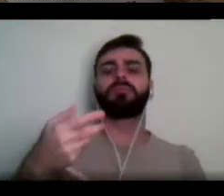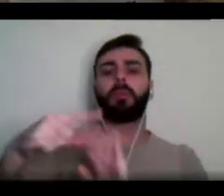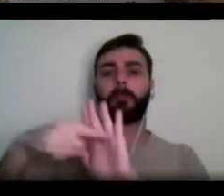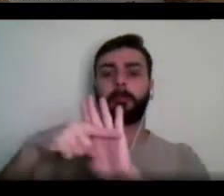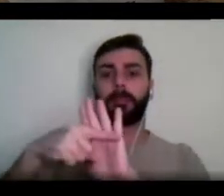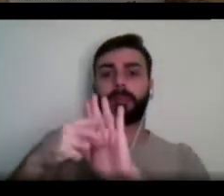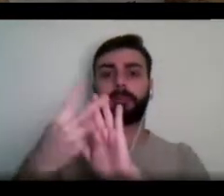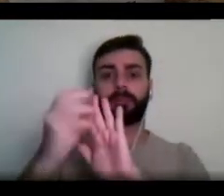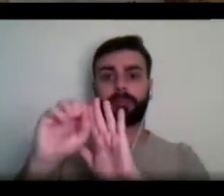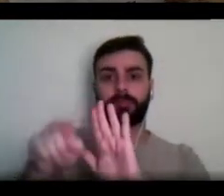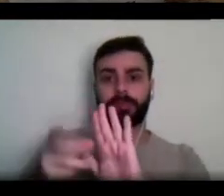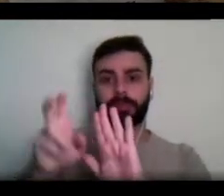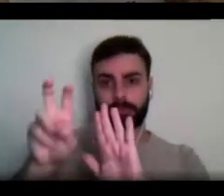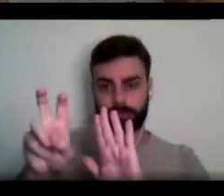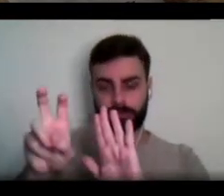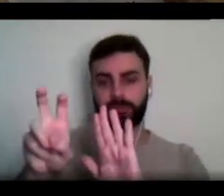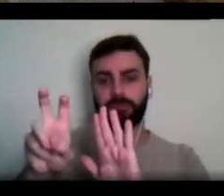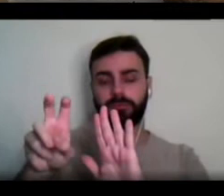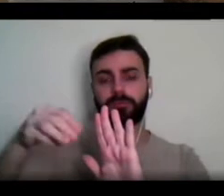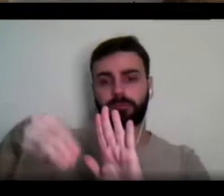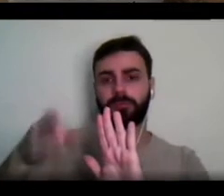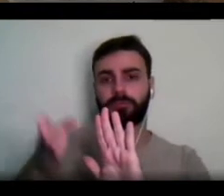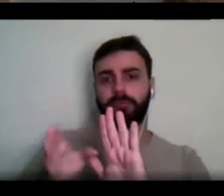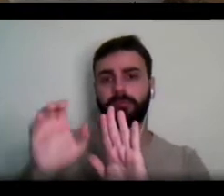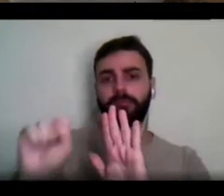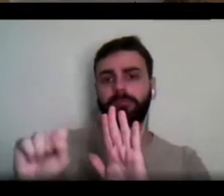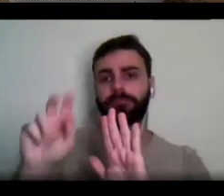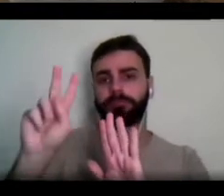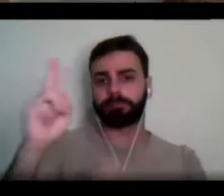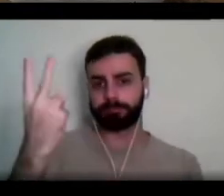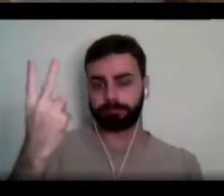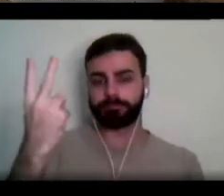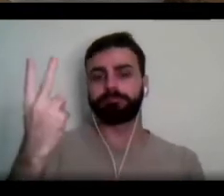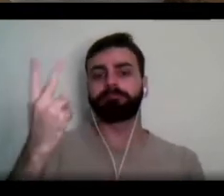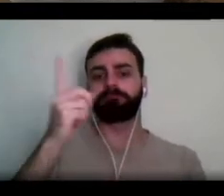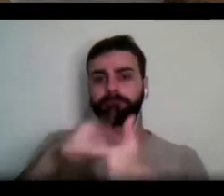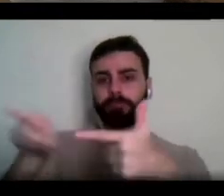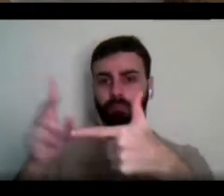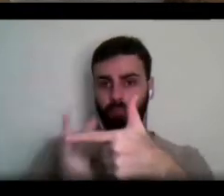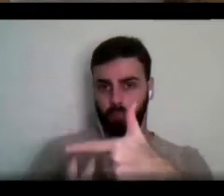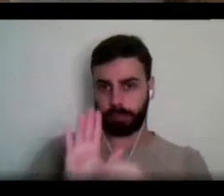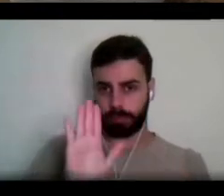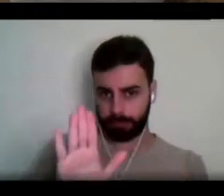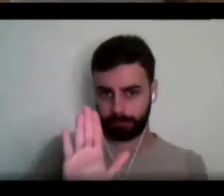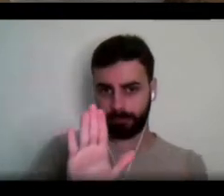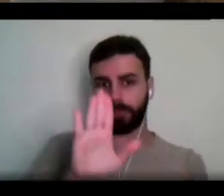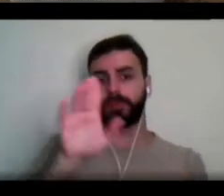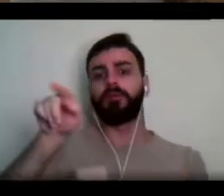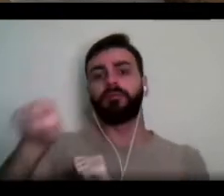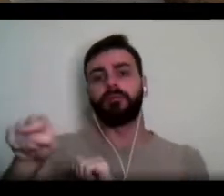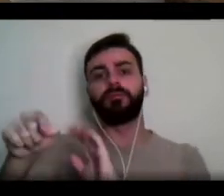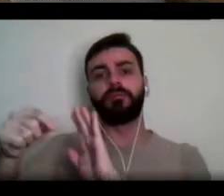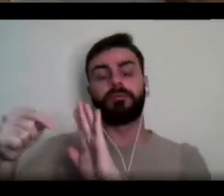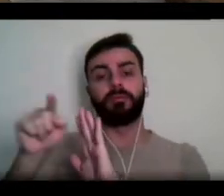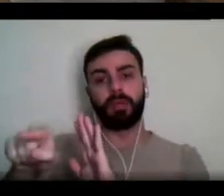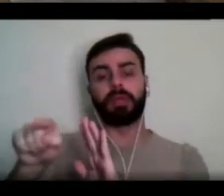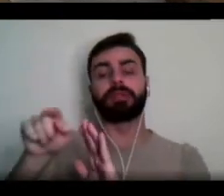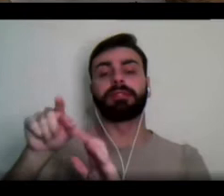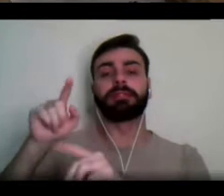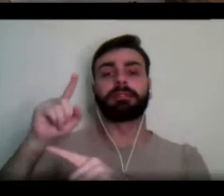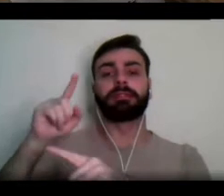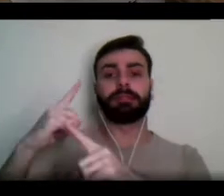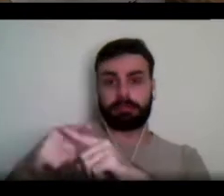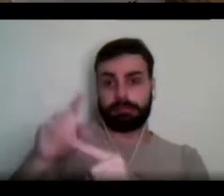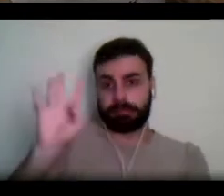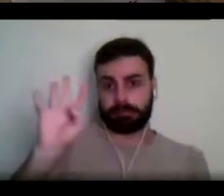aceleração sobre 2. A aceleração da etapa A é menos 20,5 metros por segundo ao quadrado, dividido